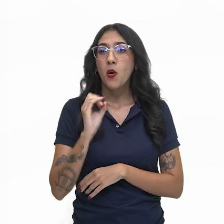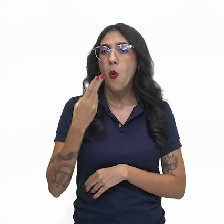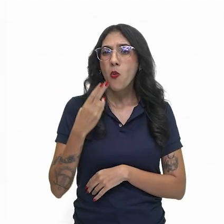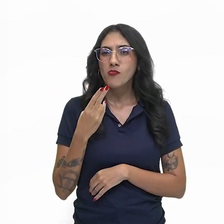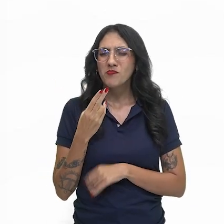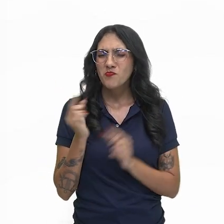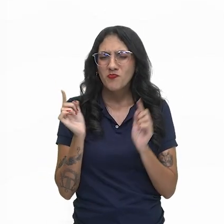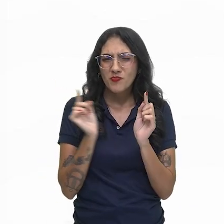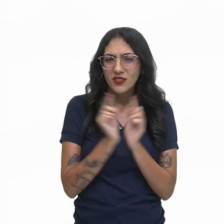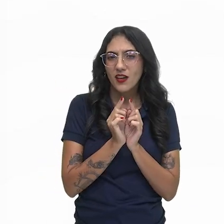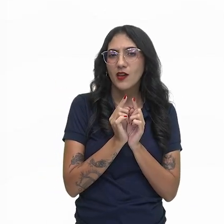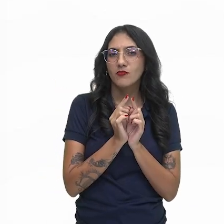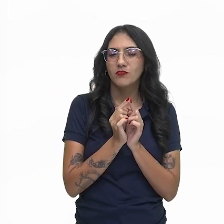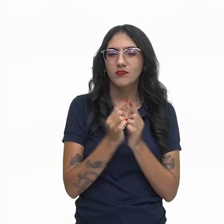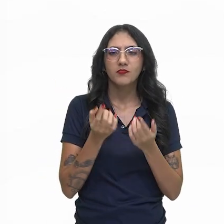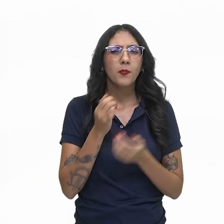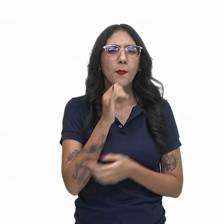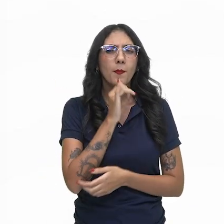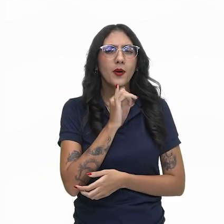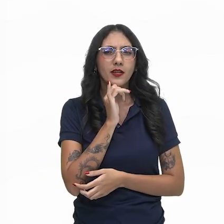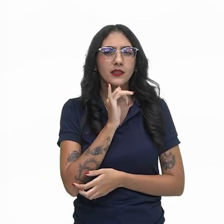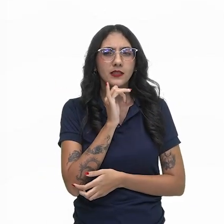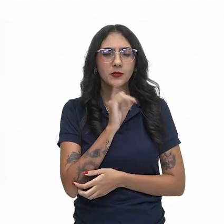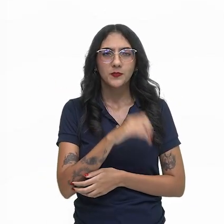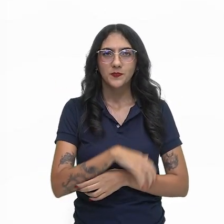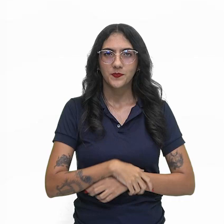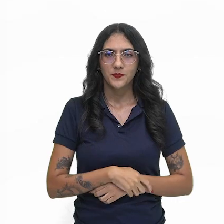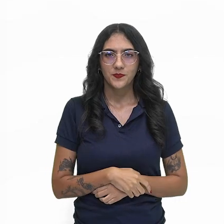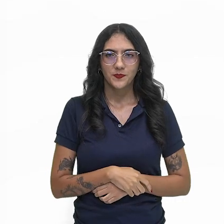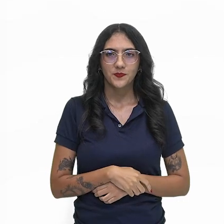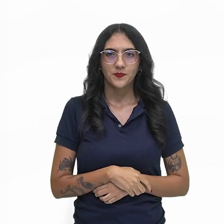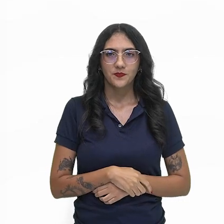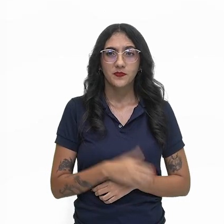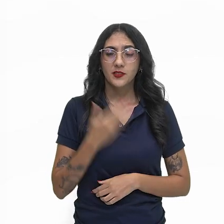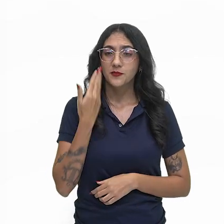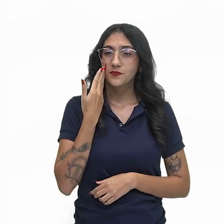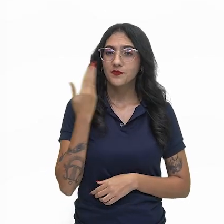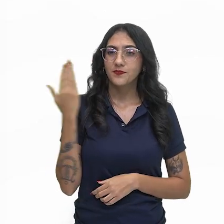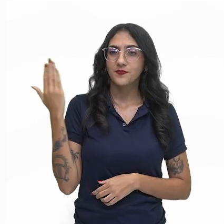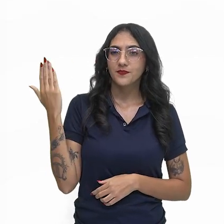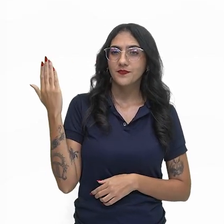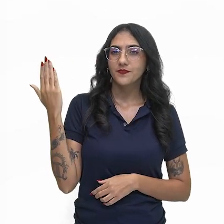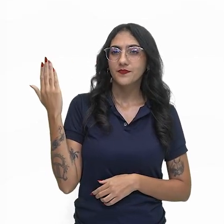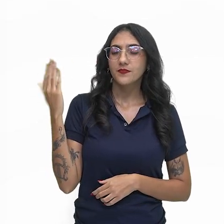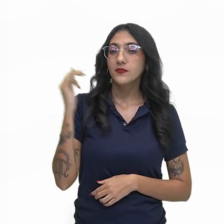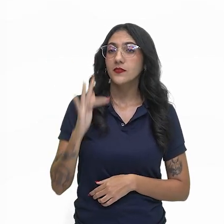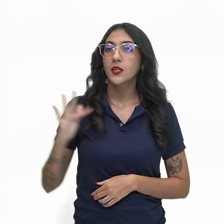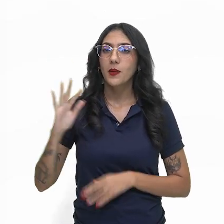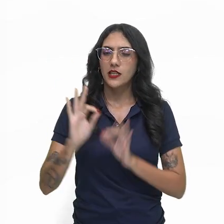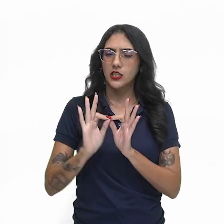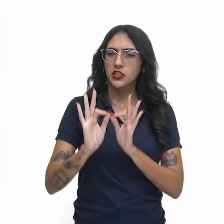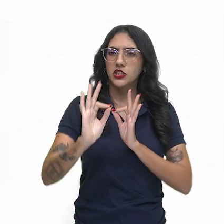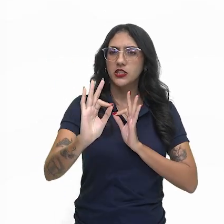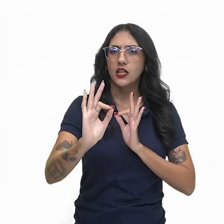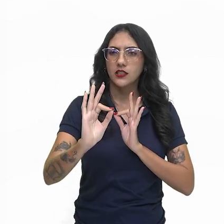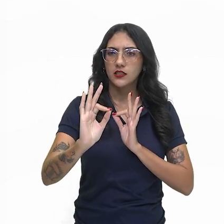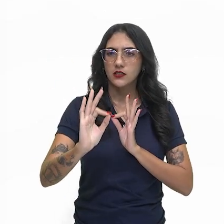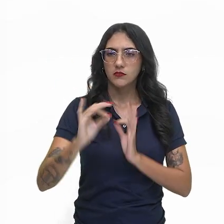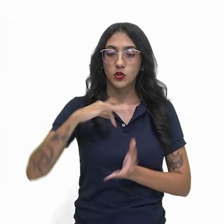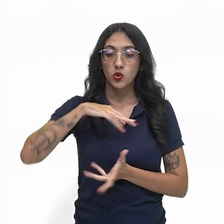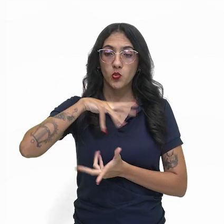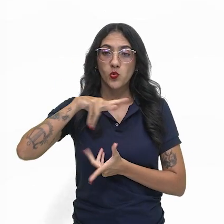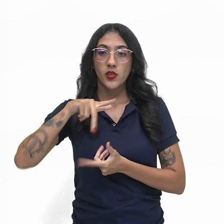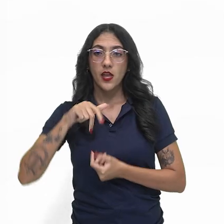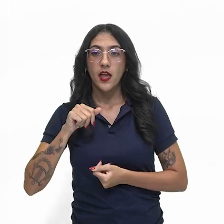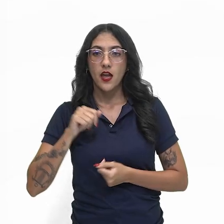extremamente pequenos, como, por exemplo, aí eu tenho aqui na imagem um exemplozinho já, ó, a distância entre a Terra